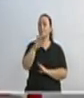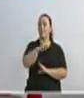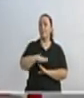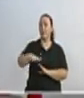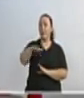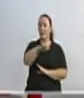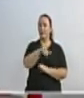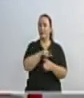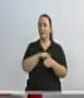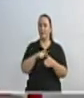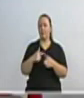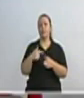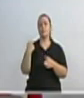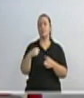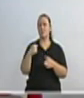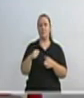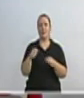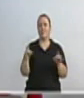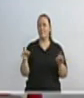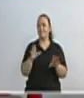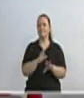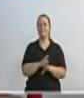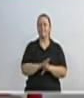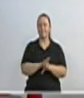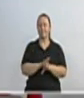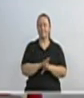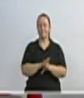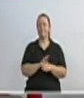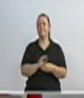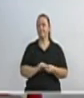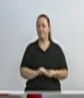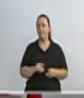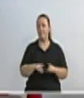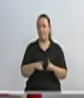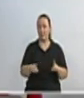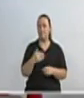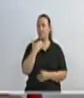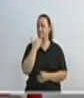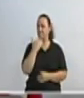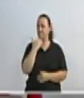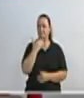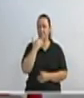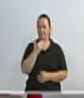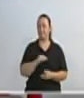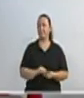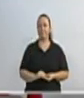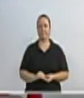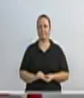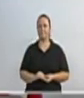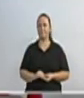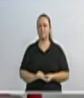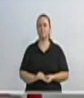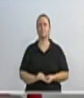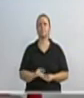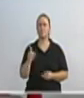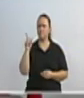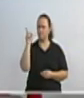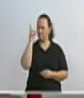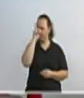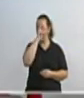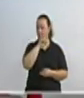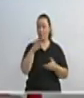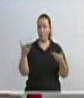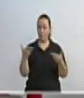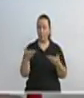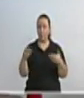dos municípios, e isso não ocorre, realmente não ocorre, e é muito difícil um município hoje ocorrer,